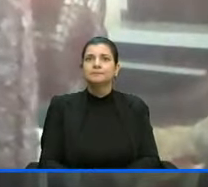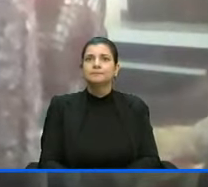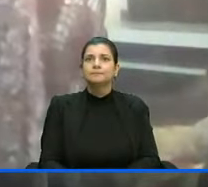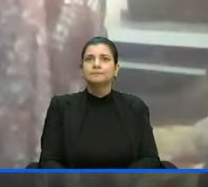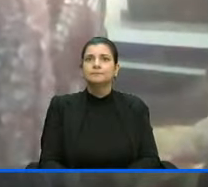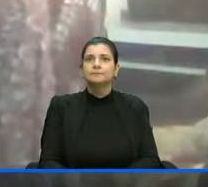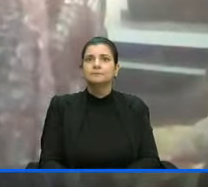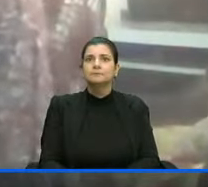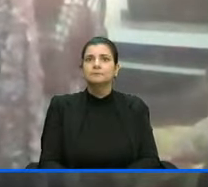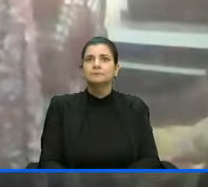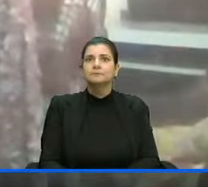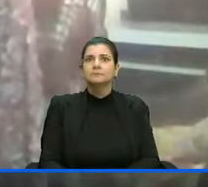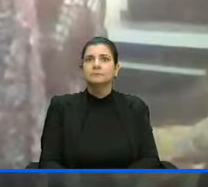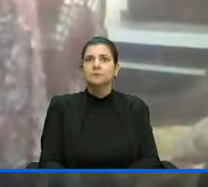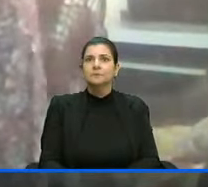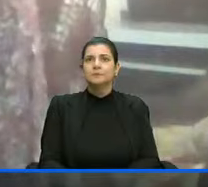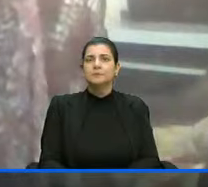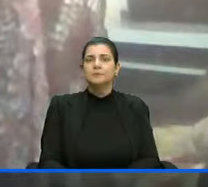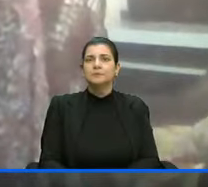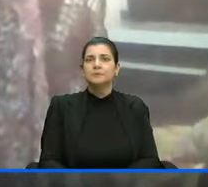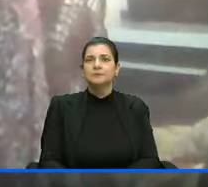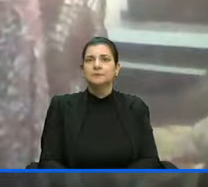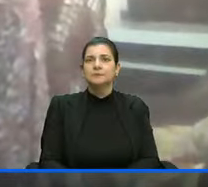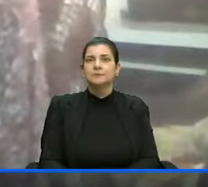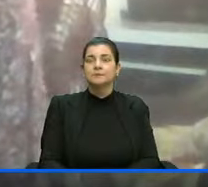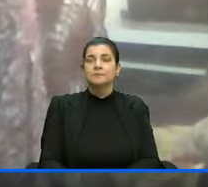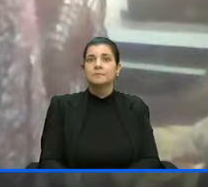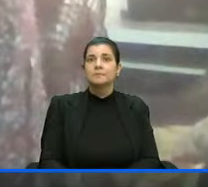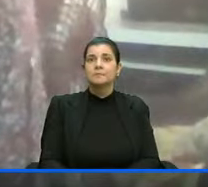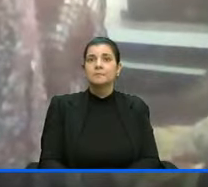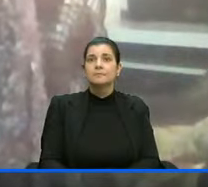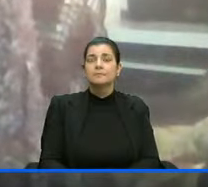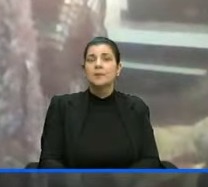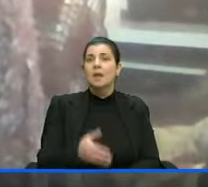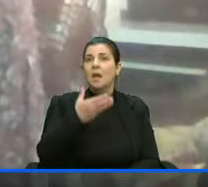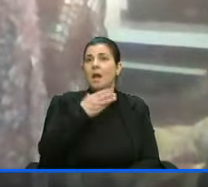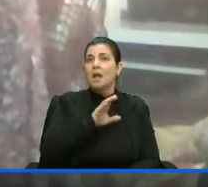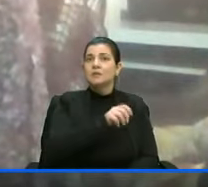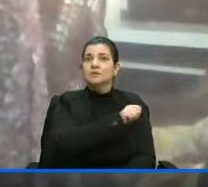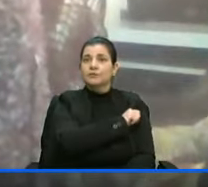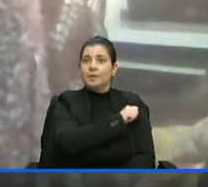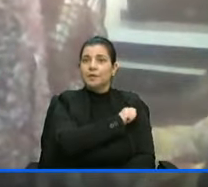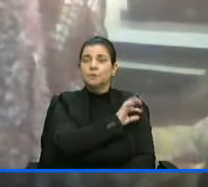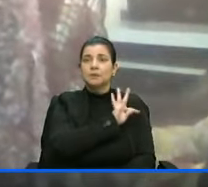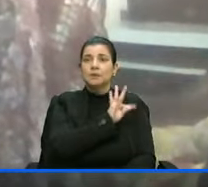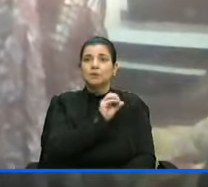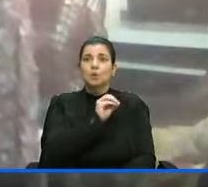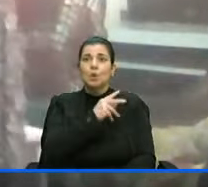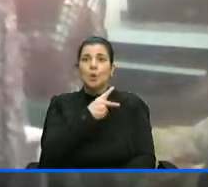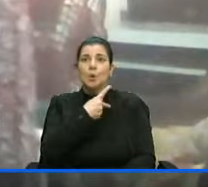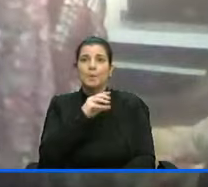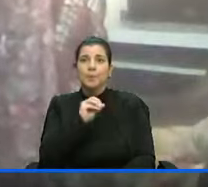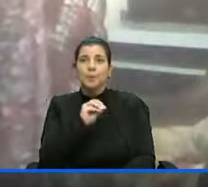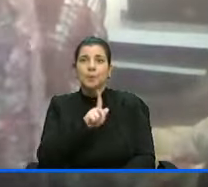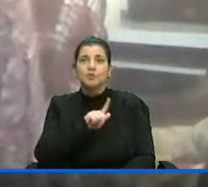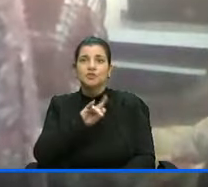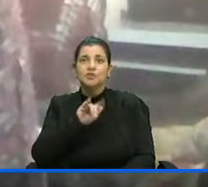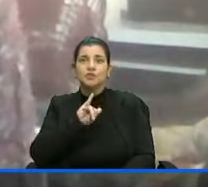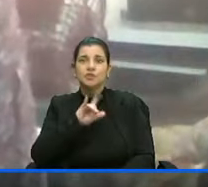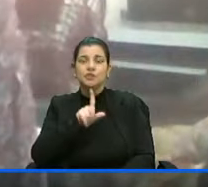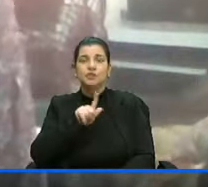a Topo Gigio, acho que a Carolina foi aluna da Topo Gigio, né, da creche que coordena lá, viu?